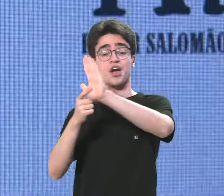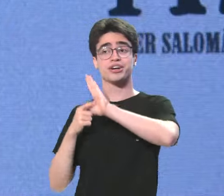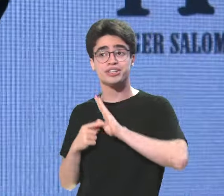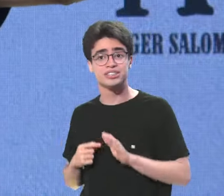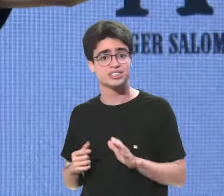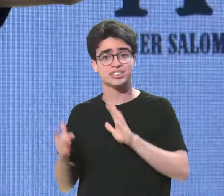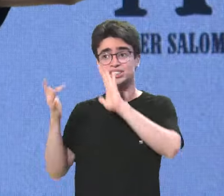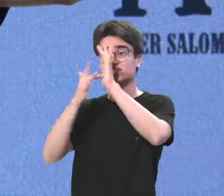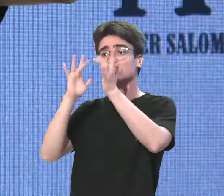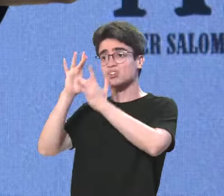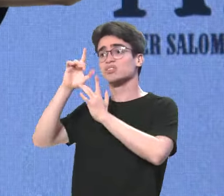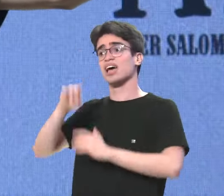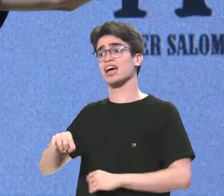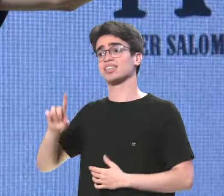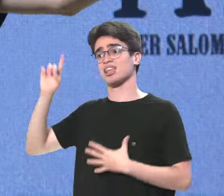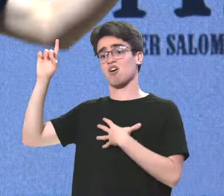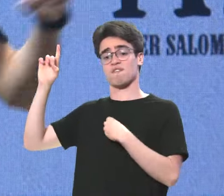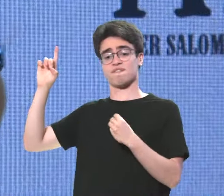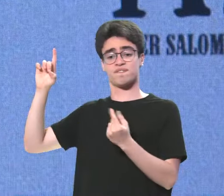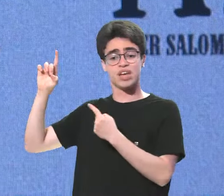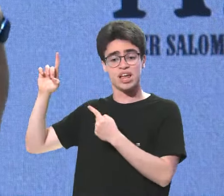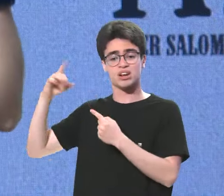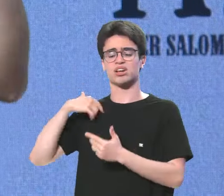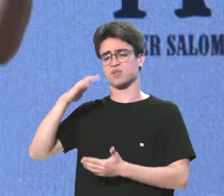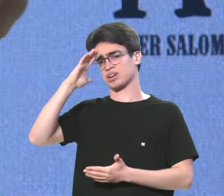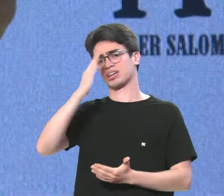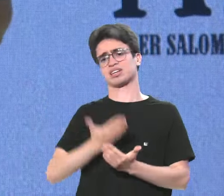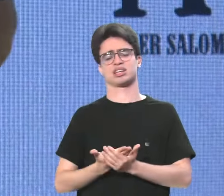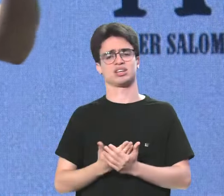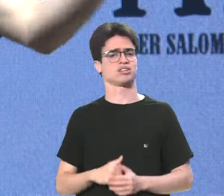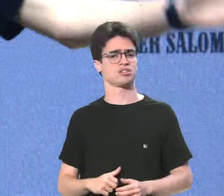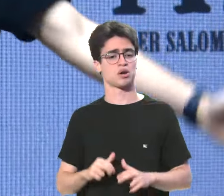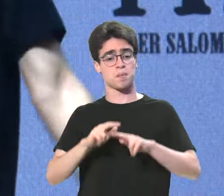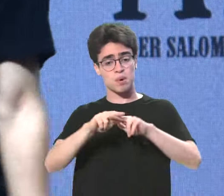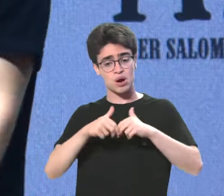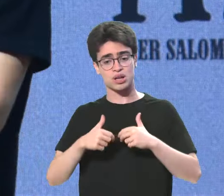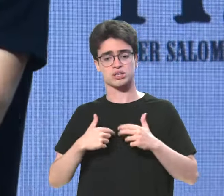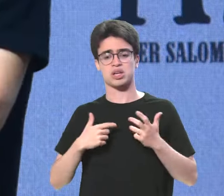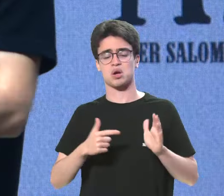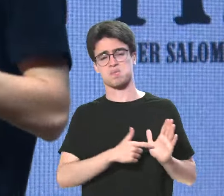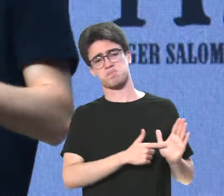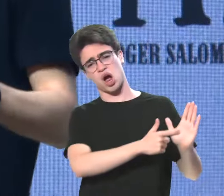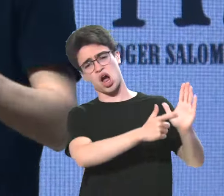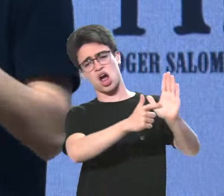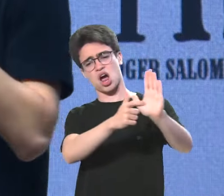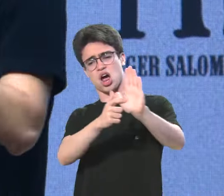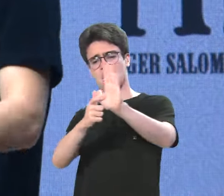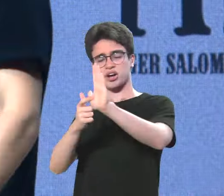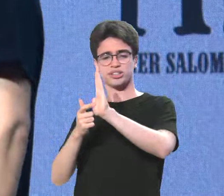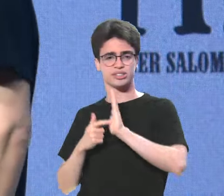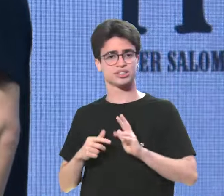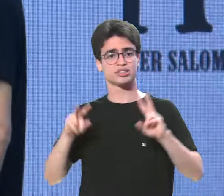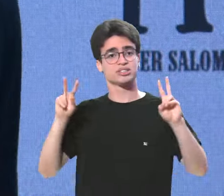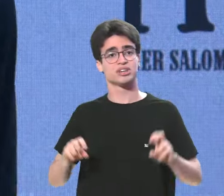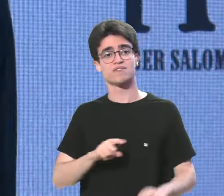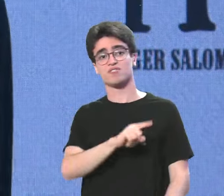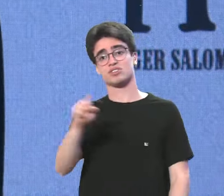acredito que Jesus é o filho e por isso eu mostro para todos vocês fazer esse ato público de profissão de